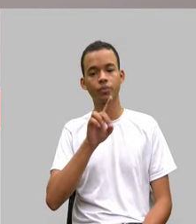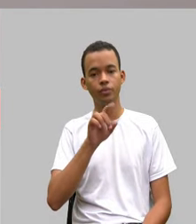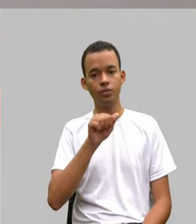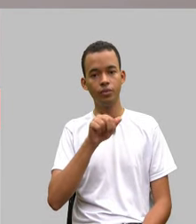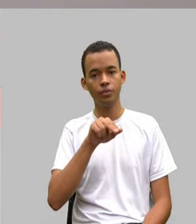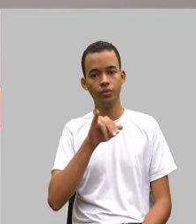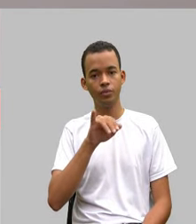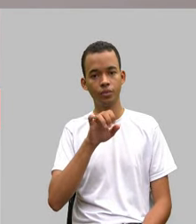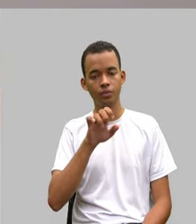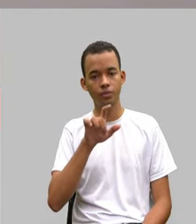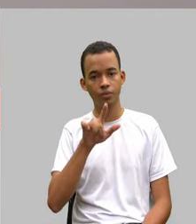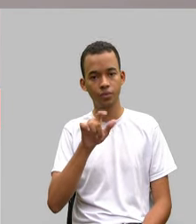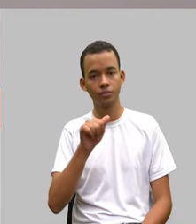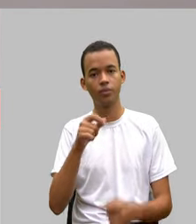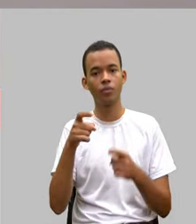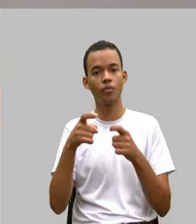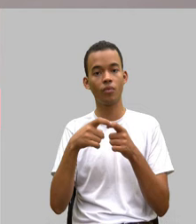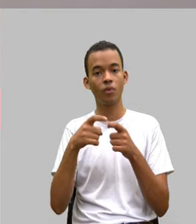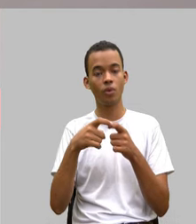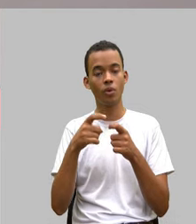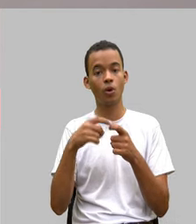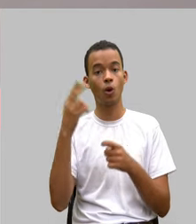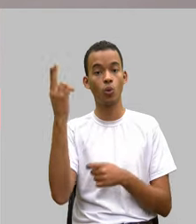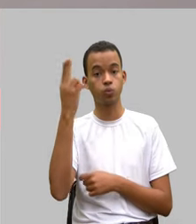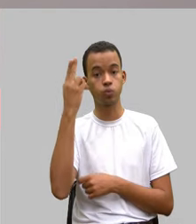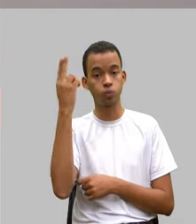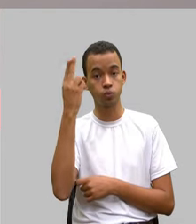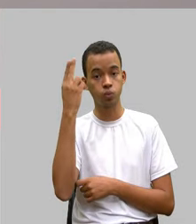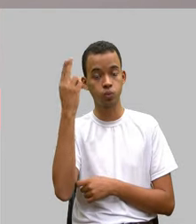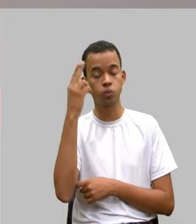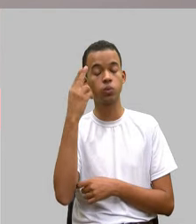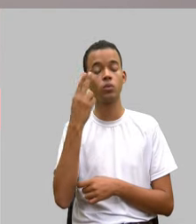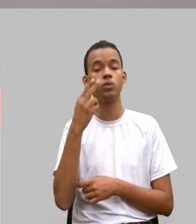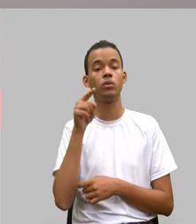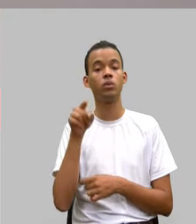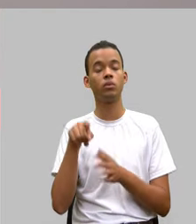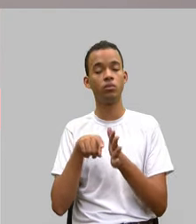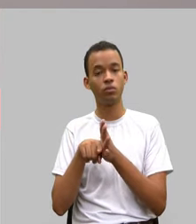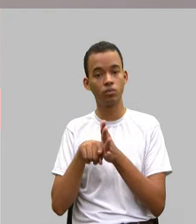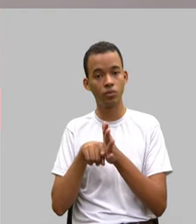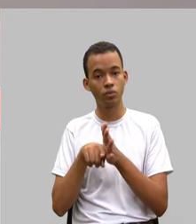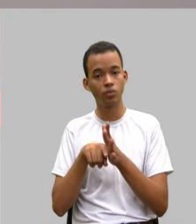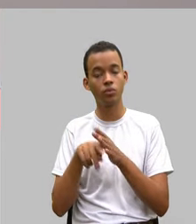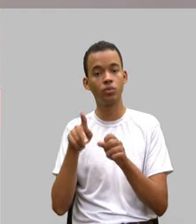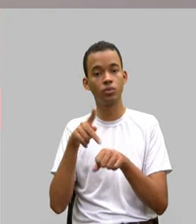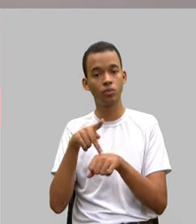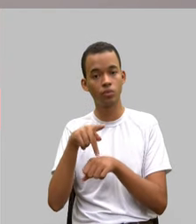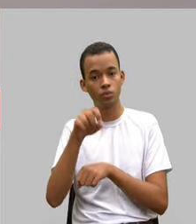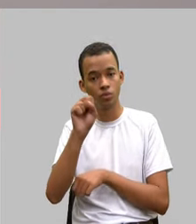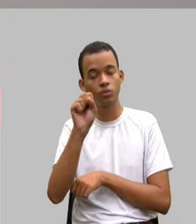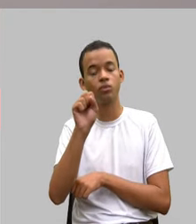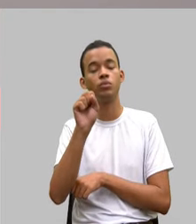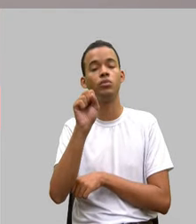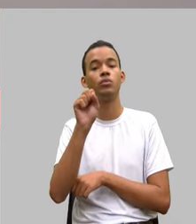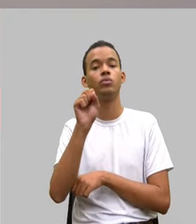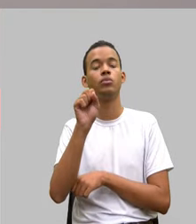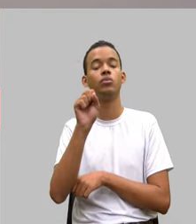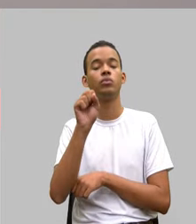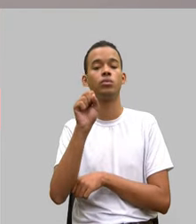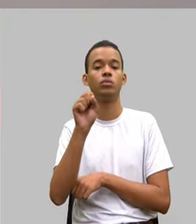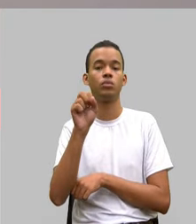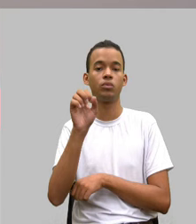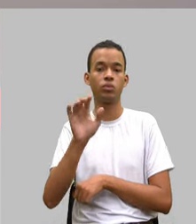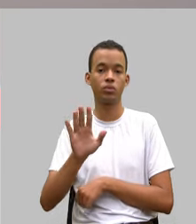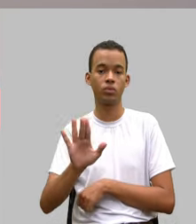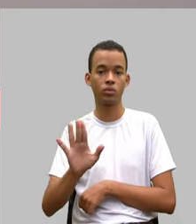Barros médica de urgência e emergência e pesquisadora com pós-graduação em cannabis Med e a